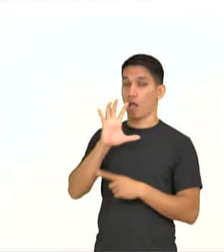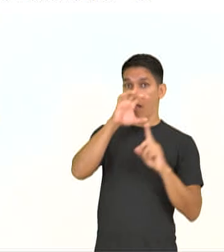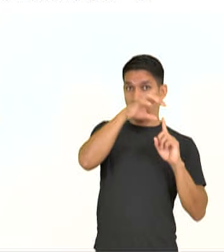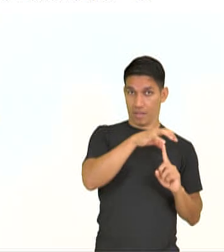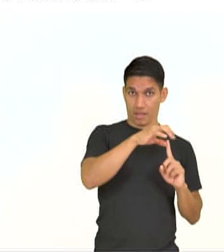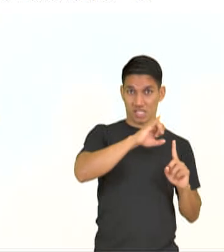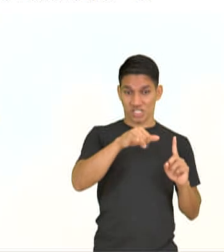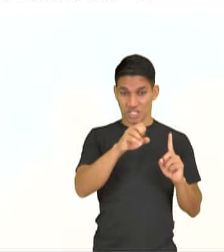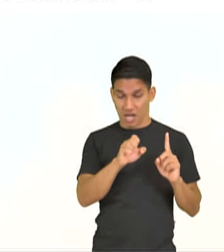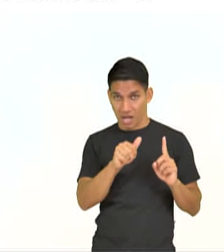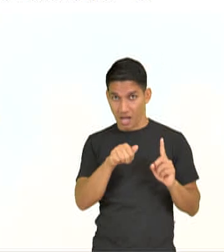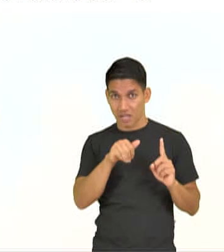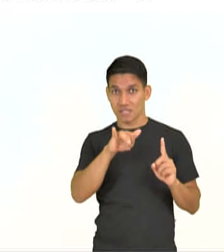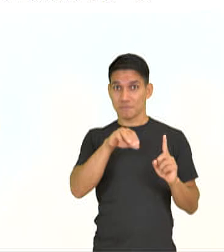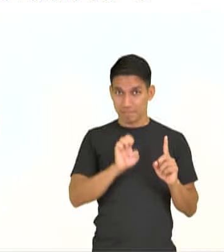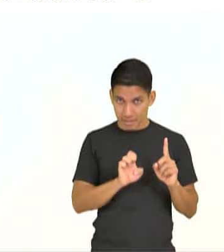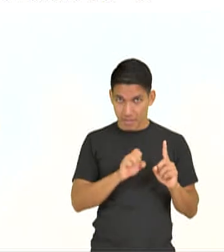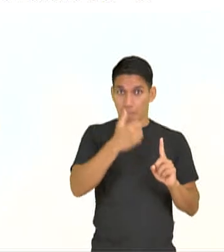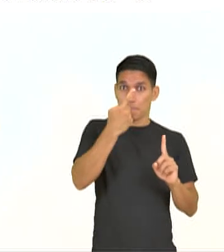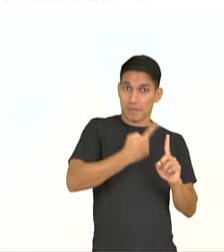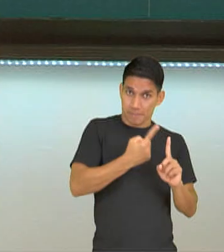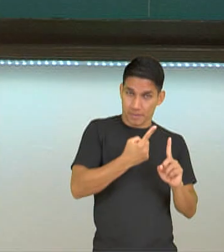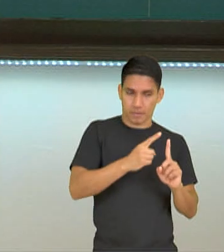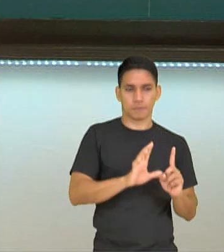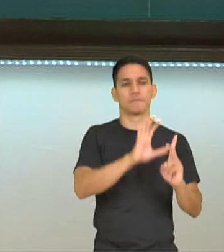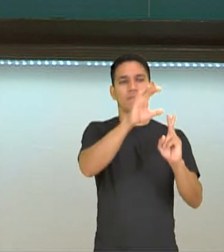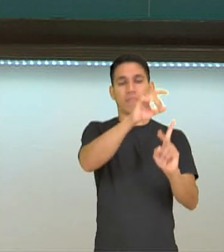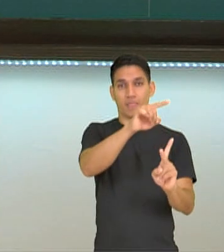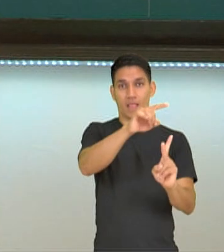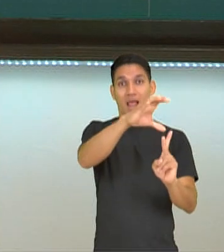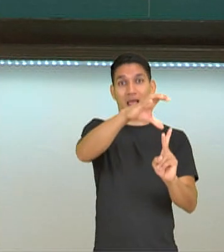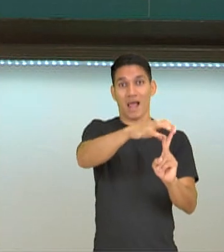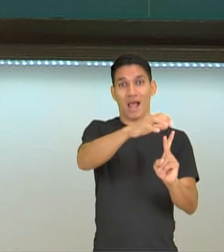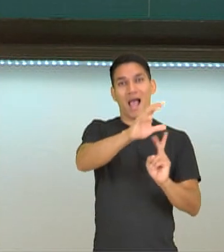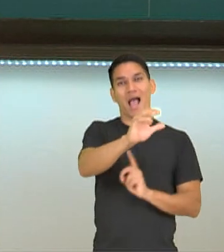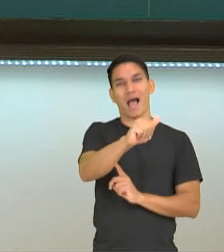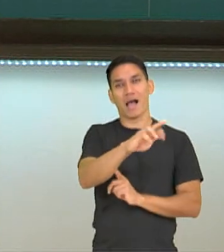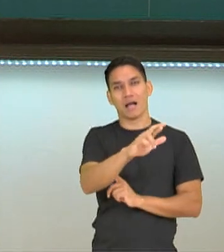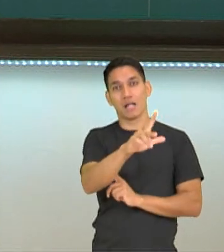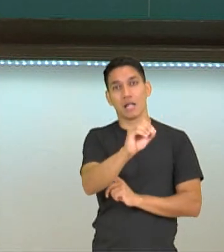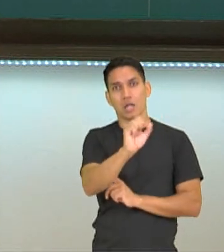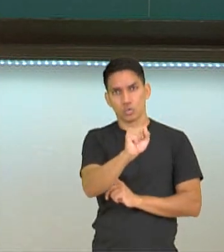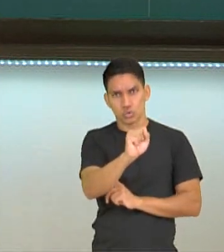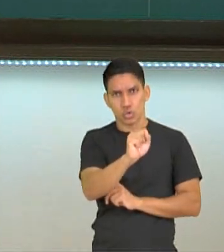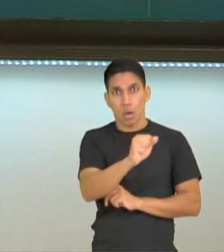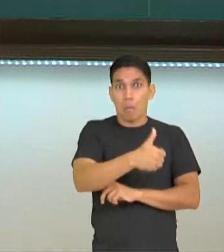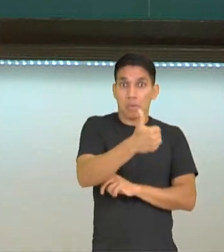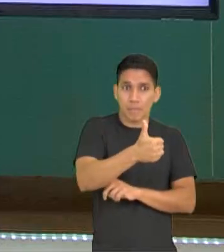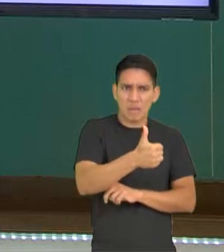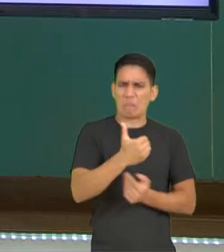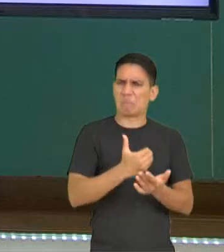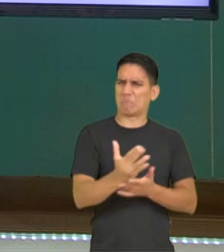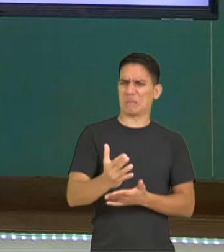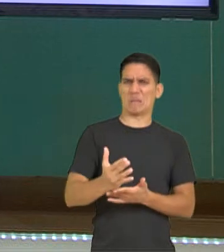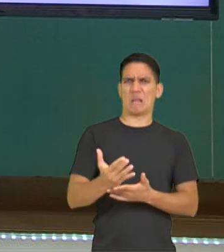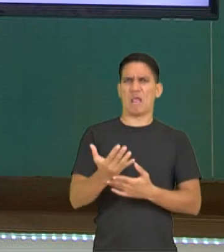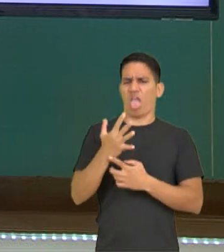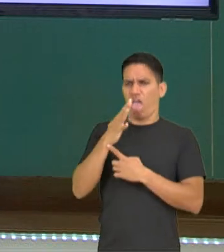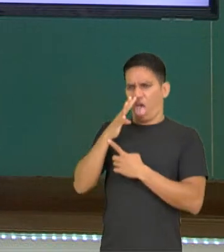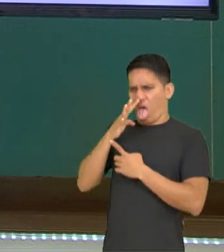e Carlos I passam a abusar do poder absolutista e eles vão utilizar um dos conceitos